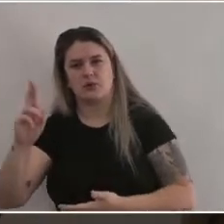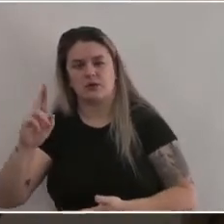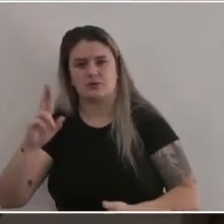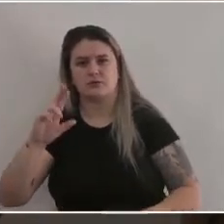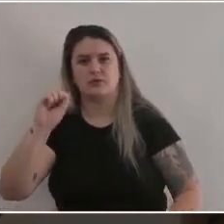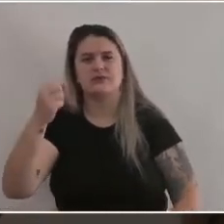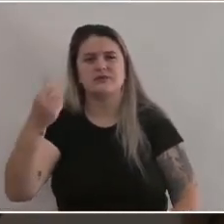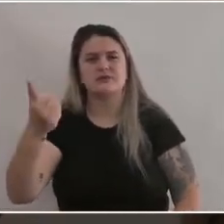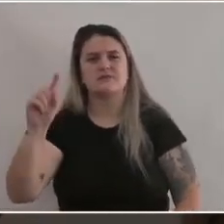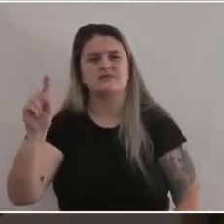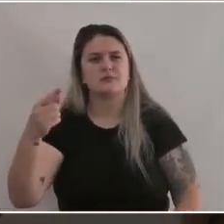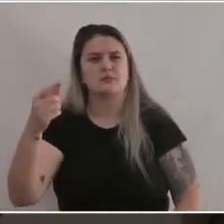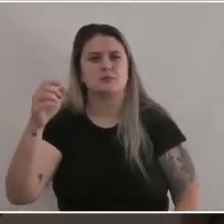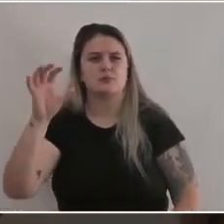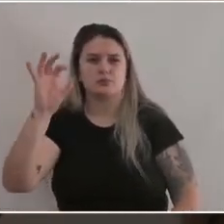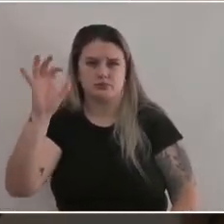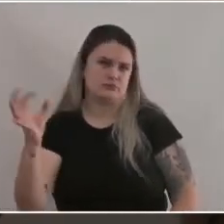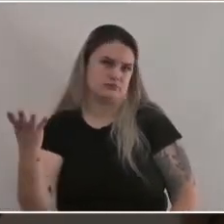86,96%.